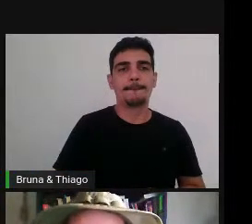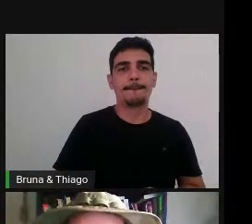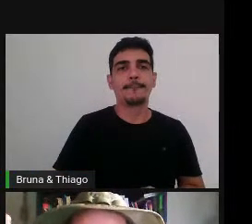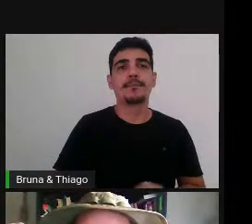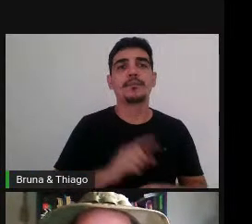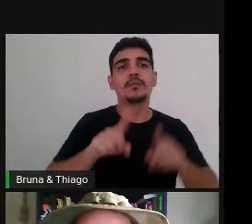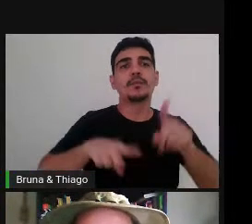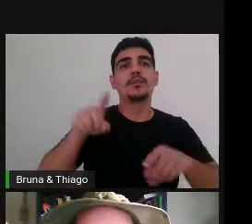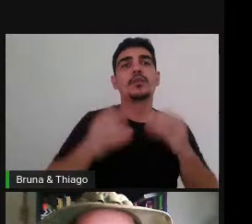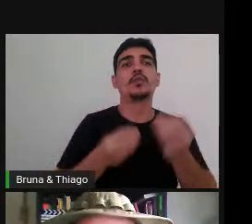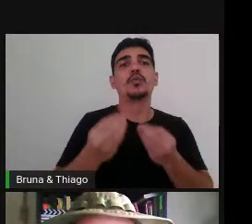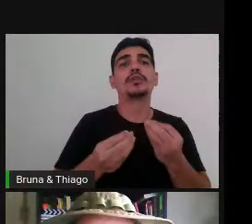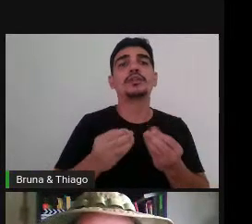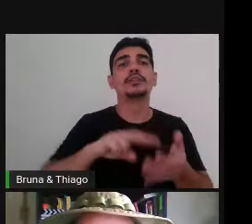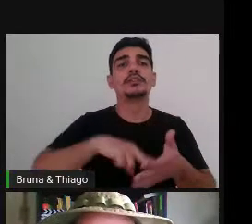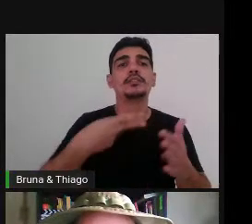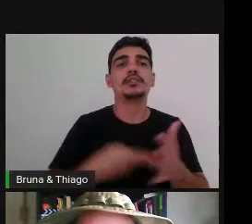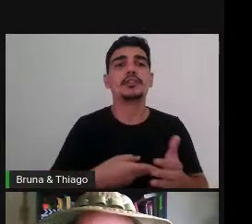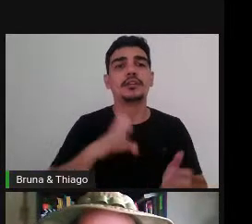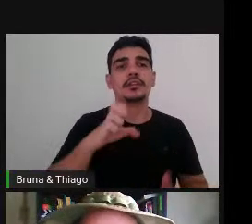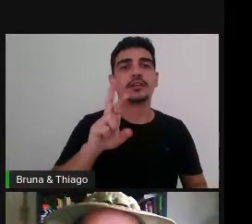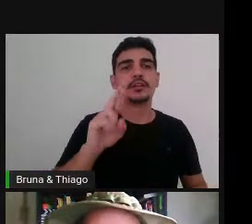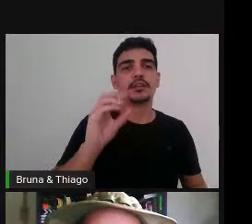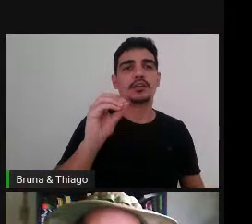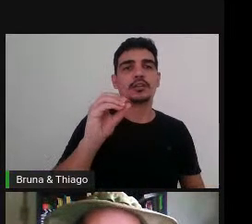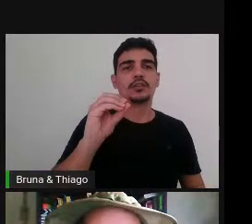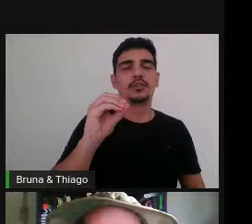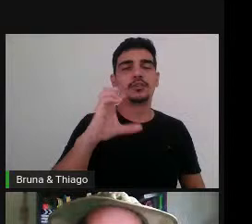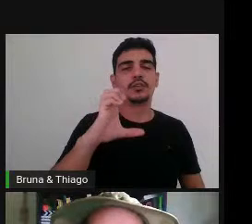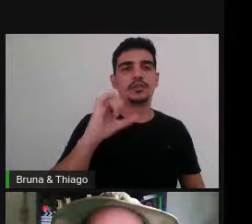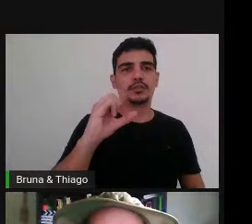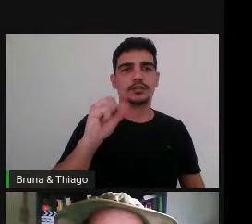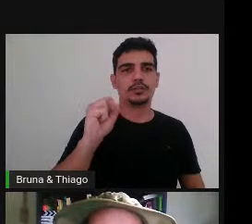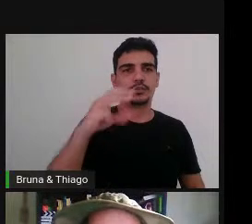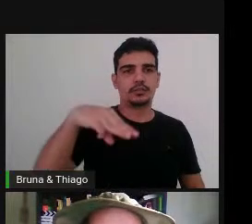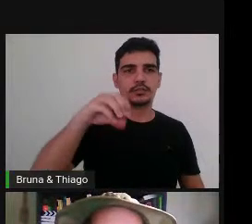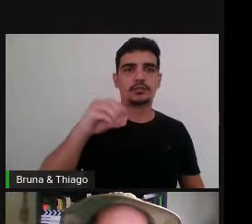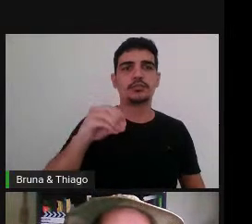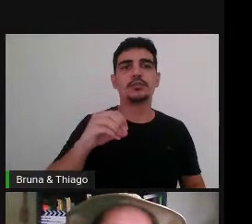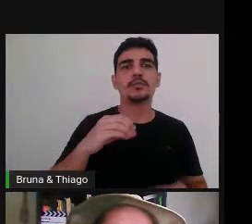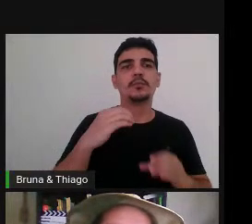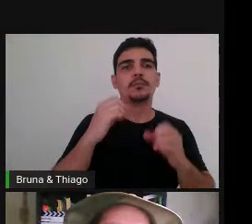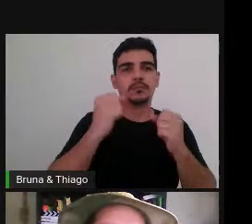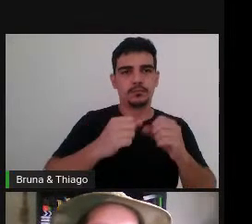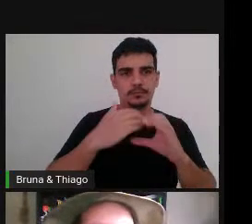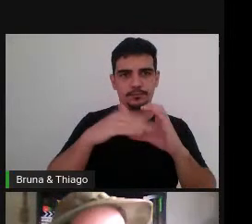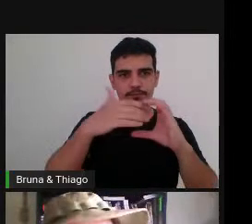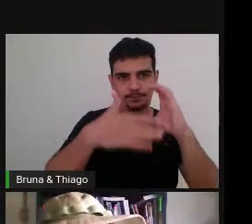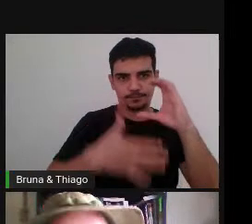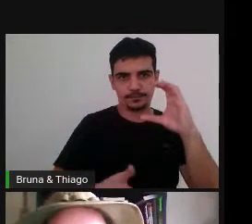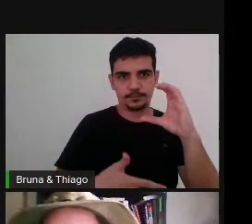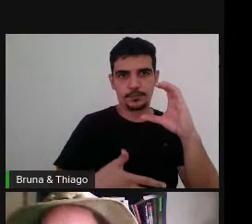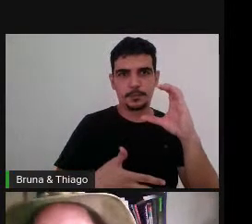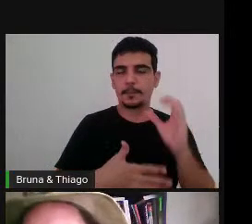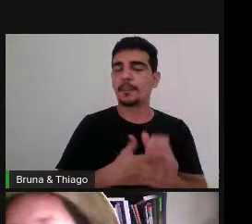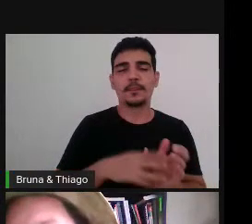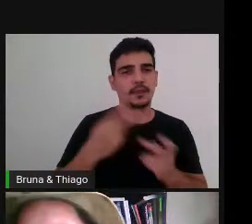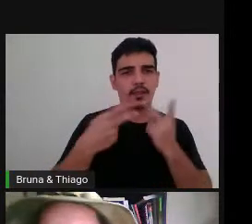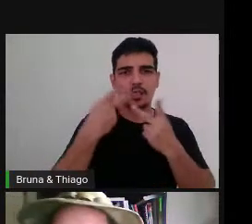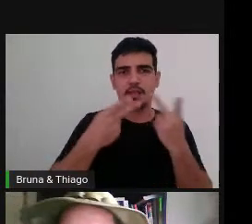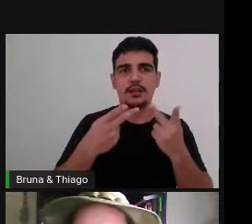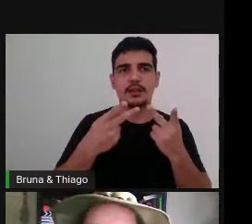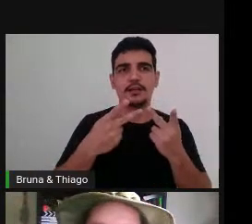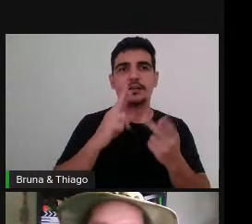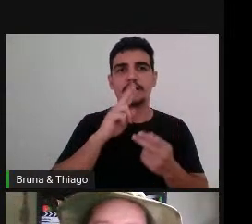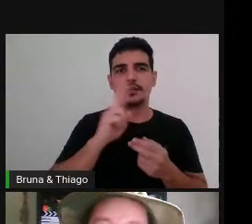que é erocismo? E eu pergunto para vocês aí de casa. Se vocês quiserem colocar no chat aí, eu não vou dizer qual é a resposta. Não agora.